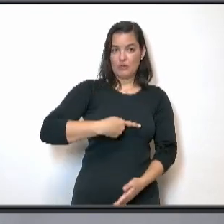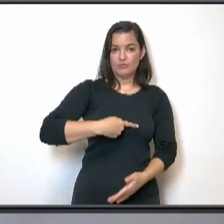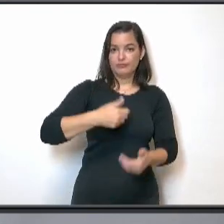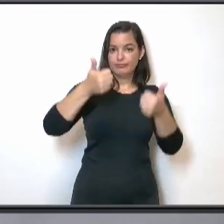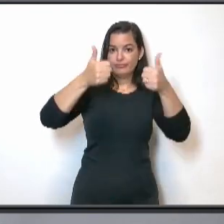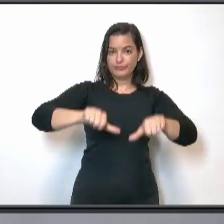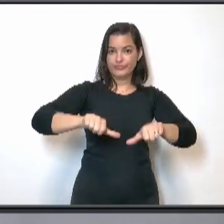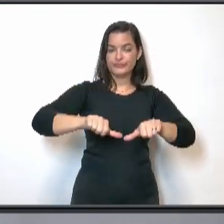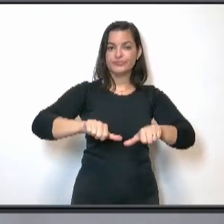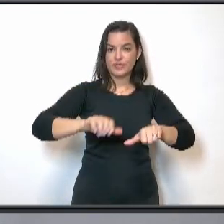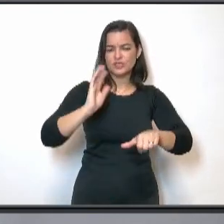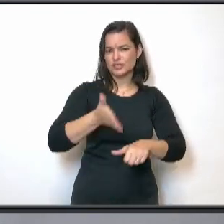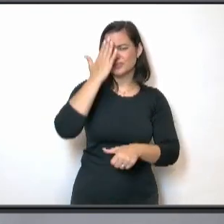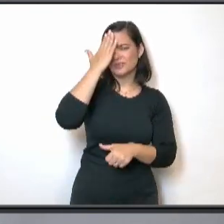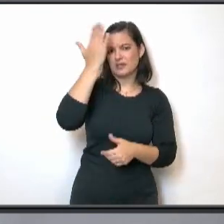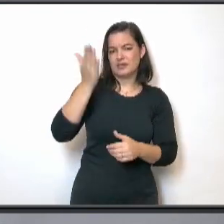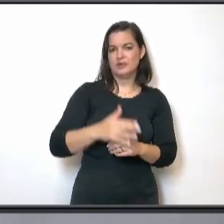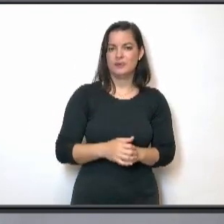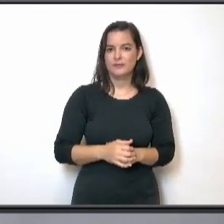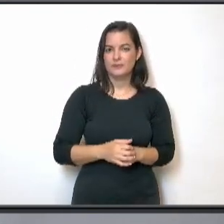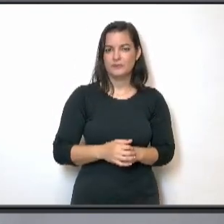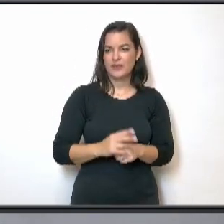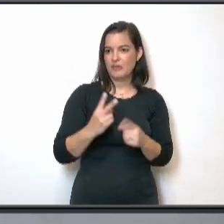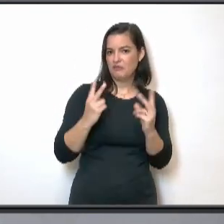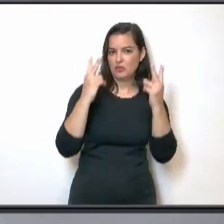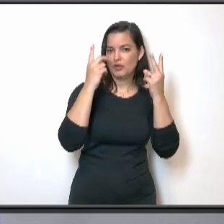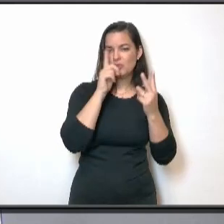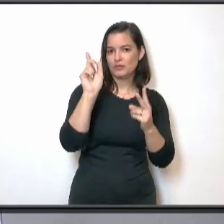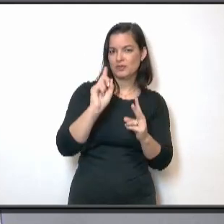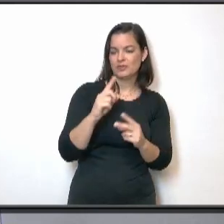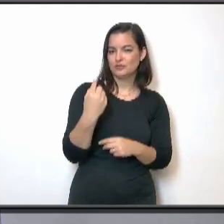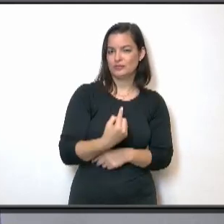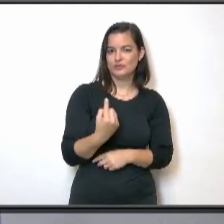iminente. Isso ele já sabia. Isso é uma coisa que nós precisamos saber.